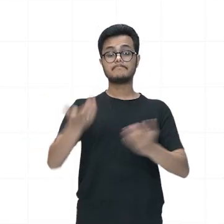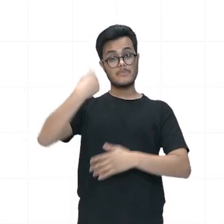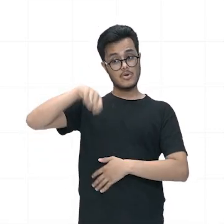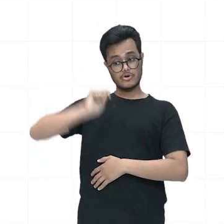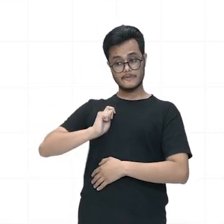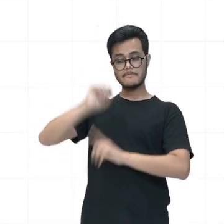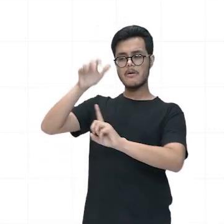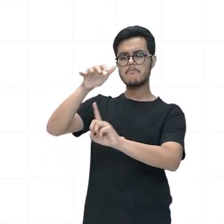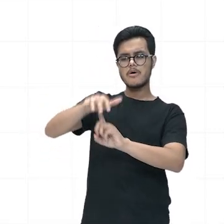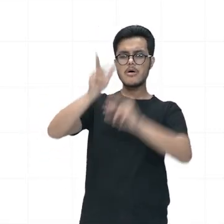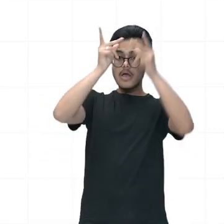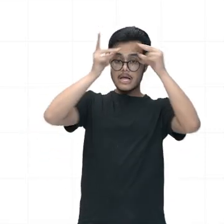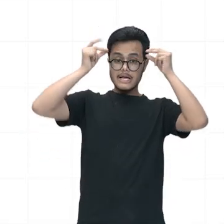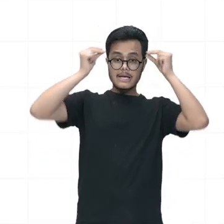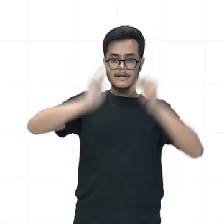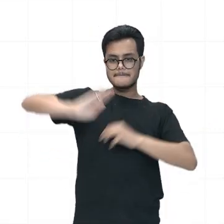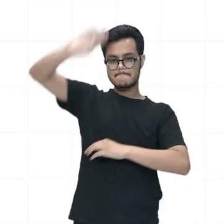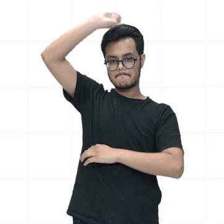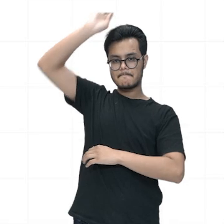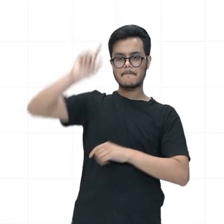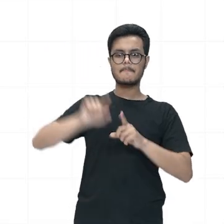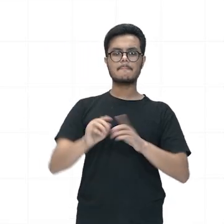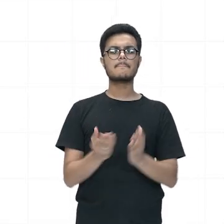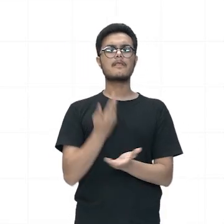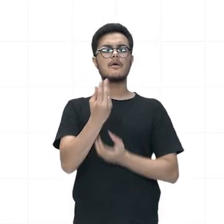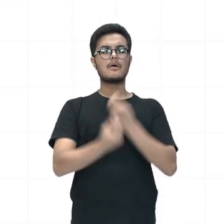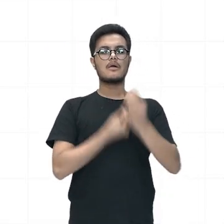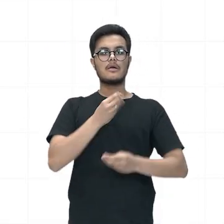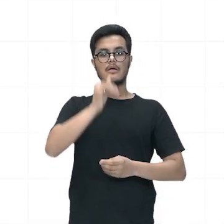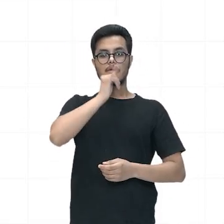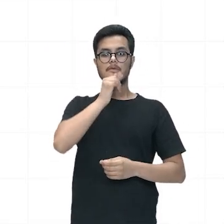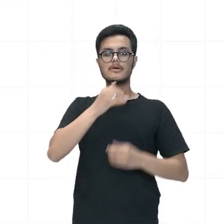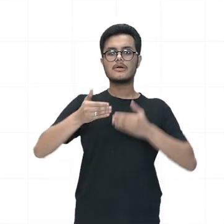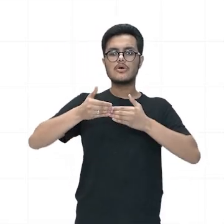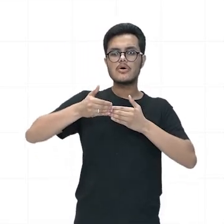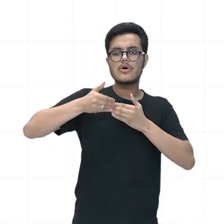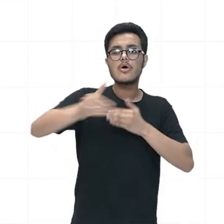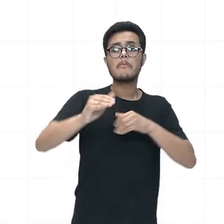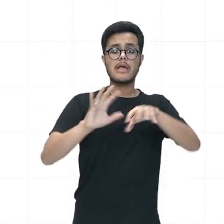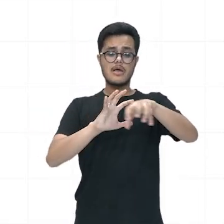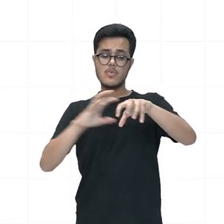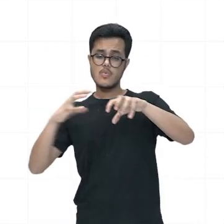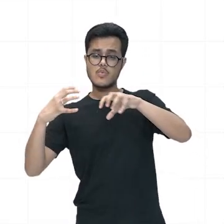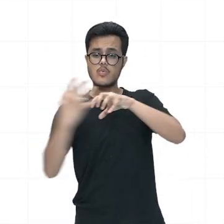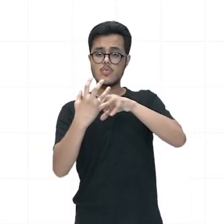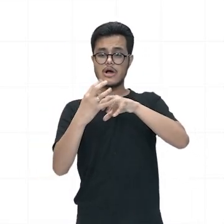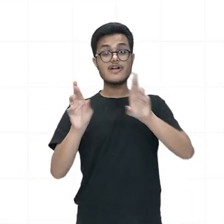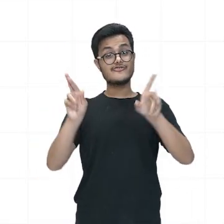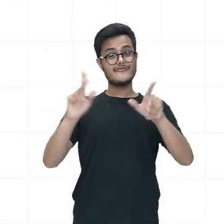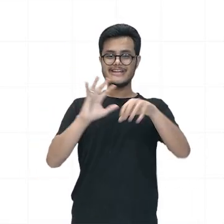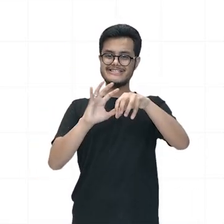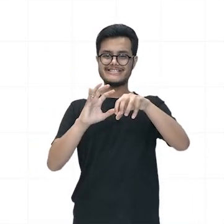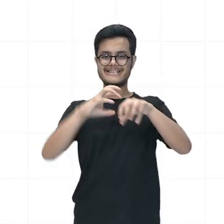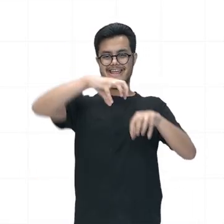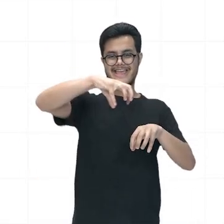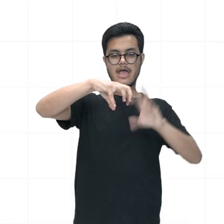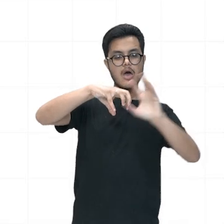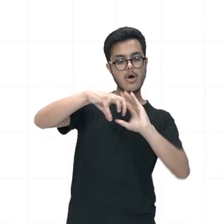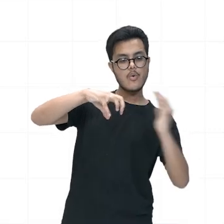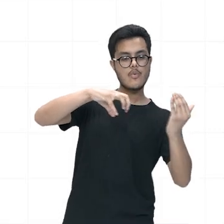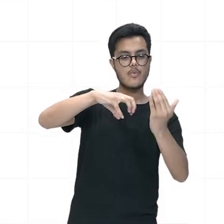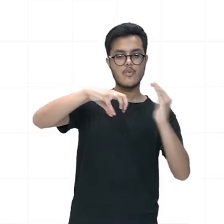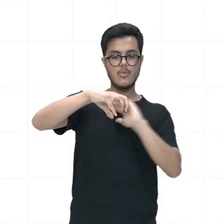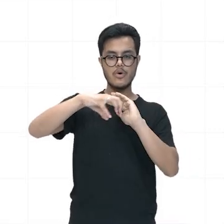O legado da cultura grega romana é a base sobre a qual se constrói o tecido da cultura ocidental. Sua rede